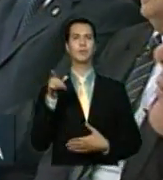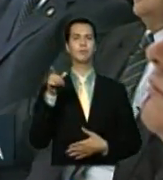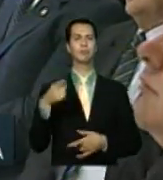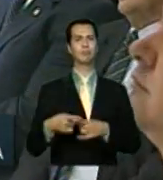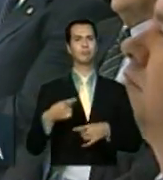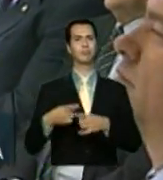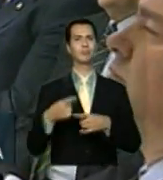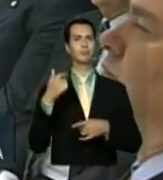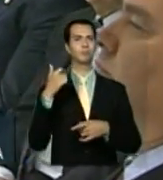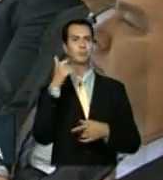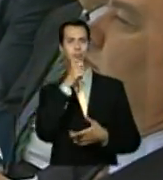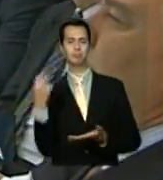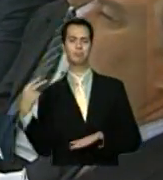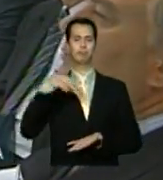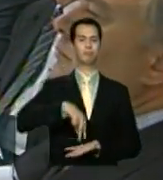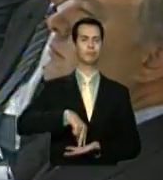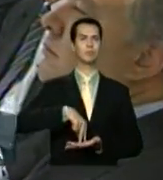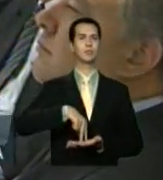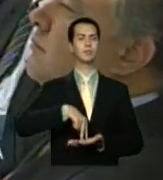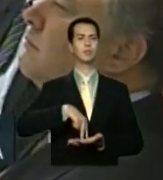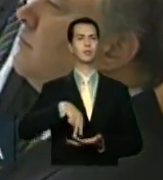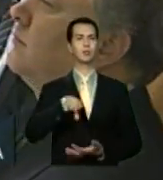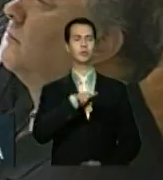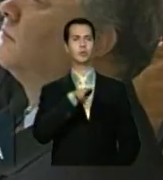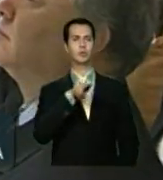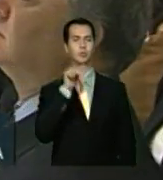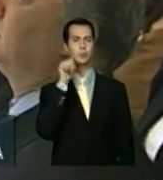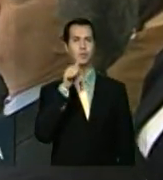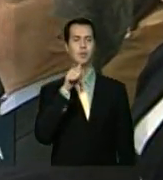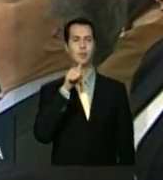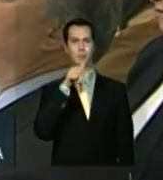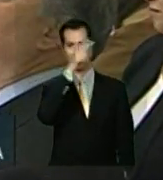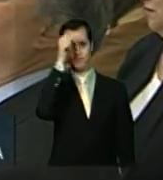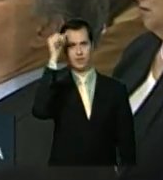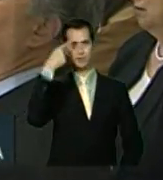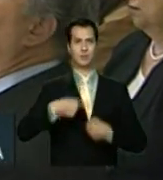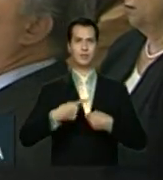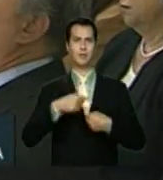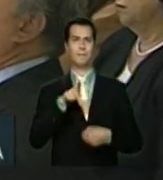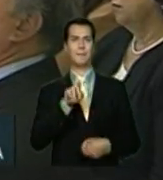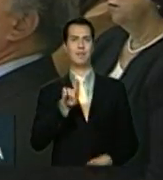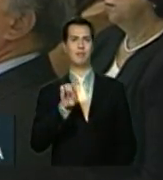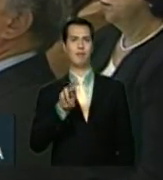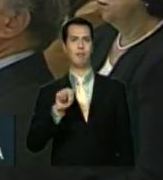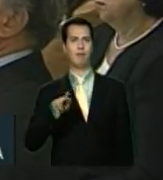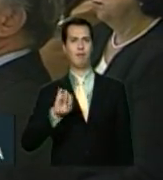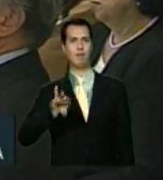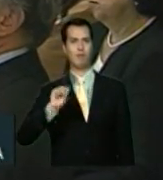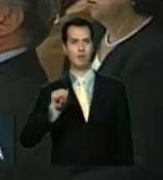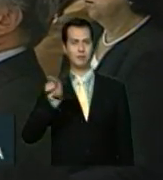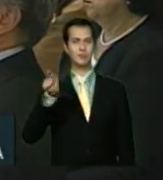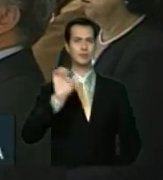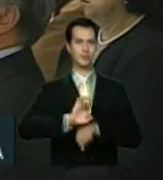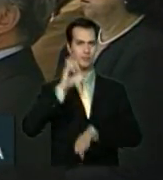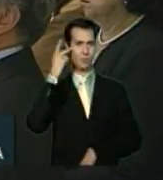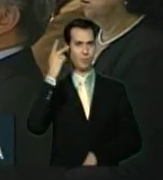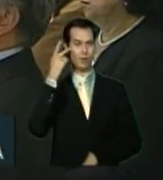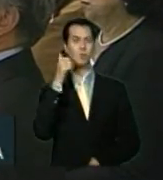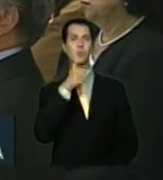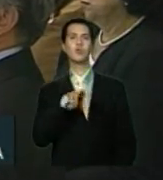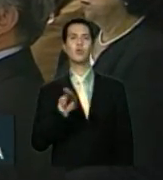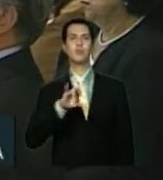generosas da prefeita de Pederneira São Paulo a Ivana Maria Bertolini camarinha